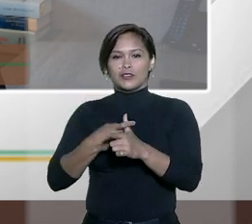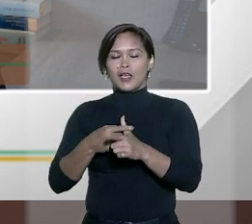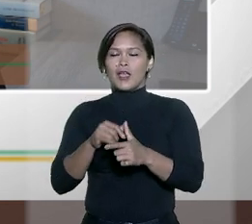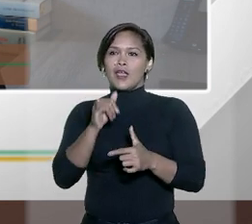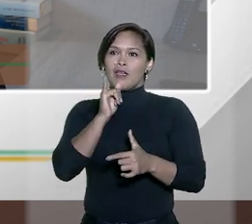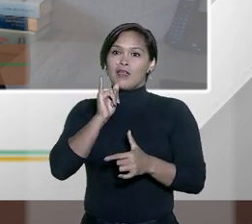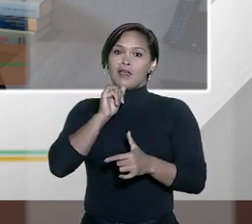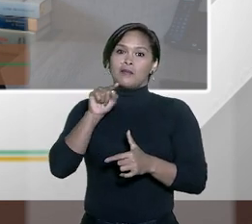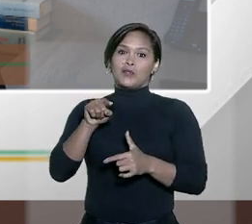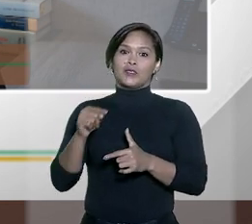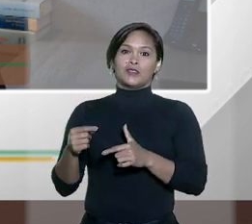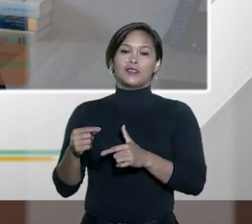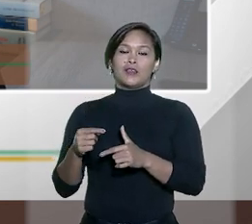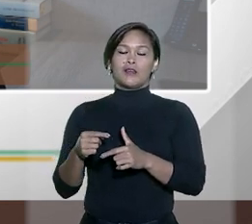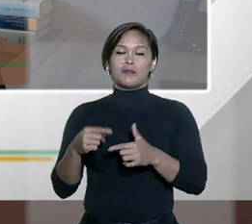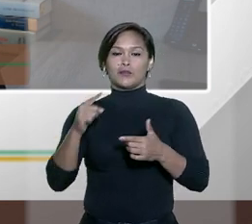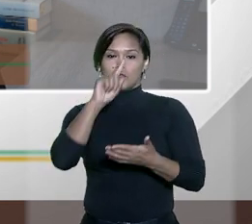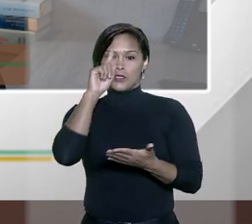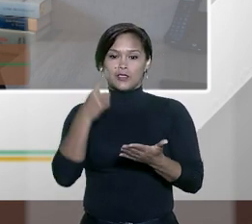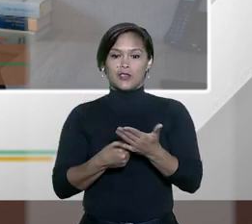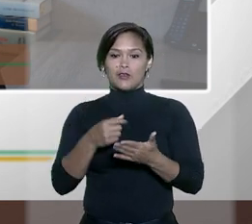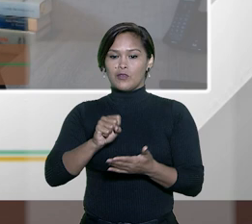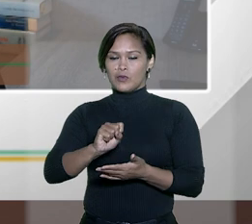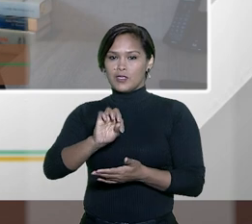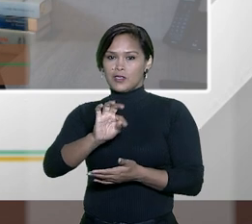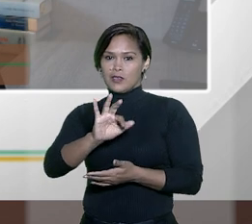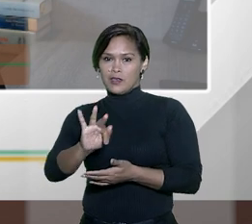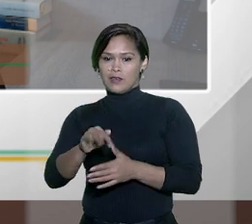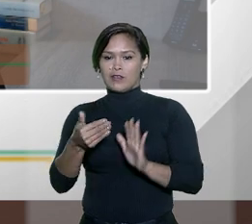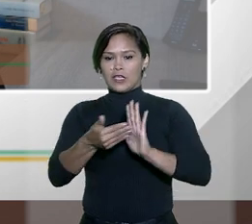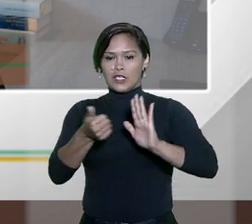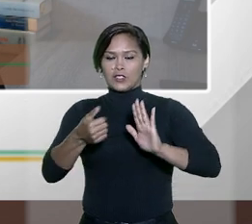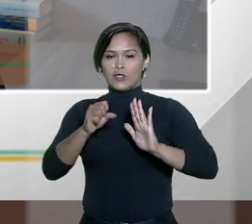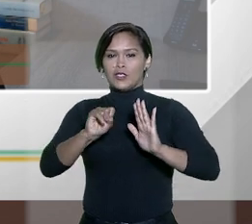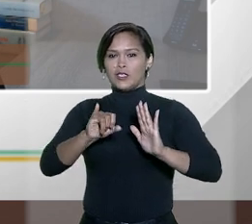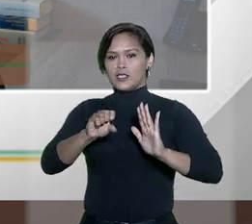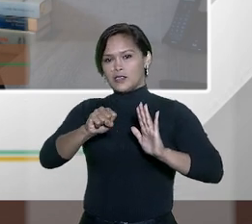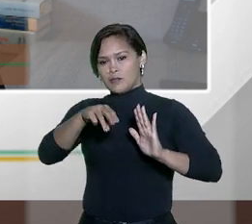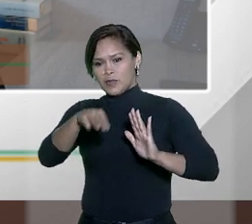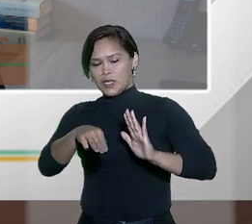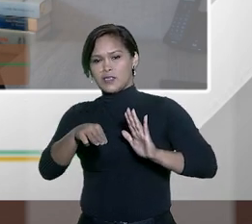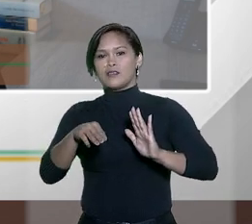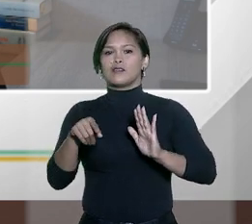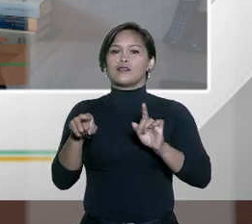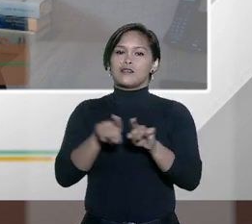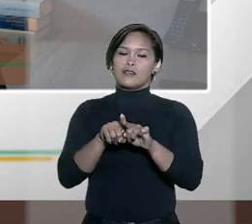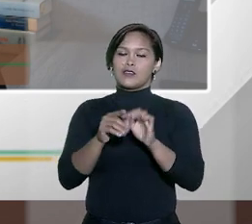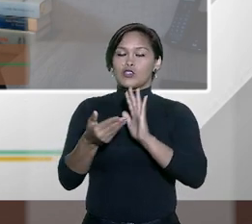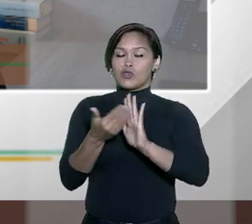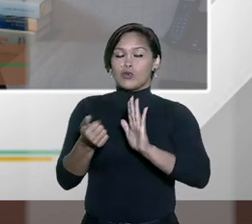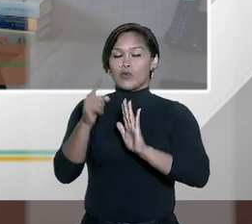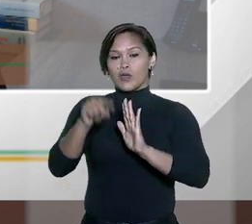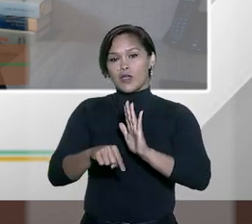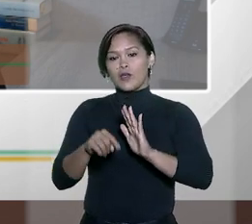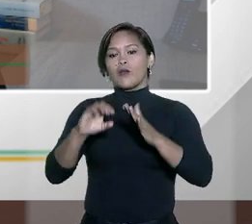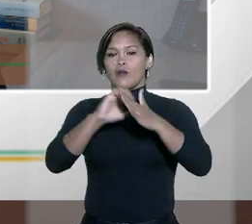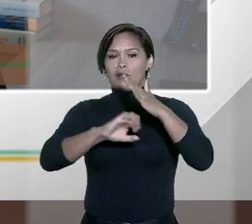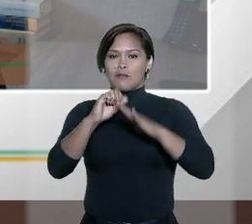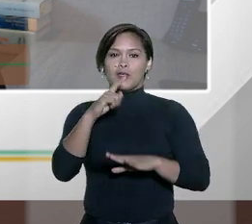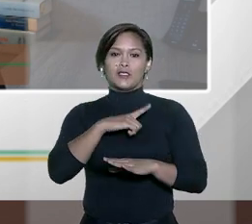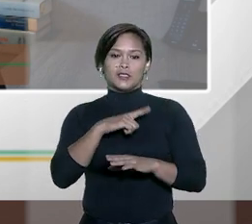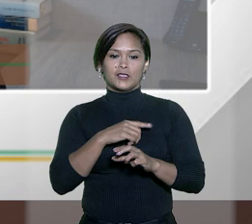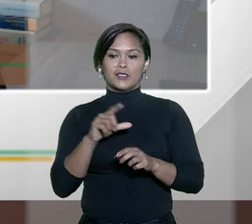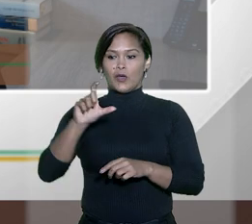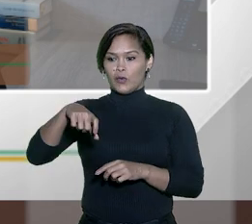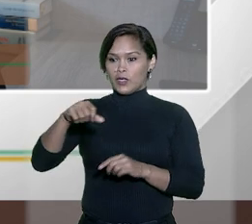caso da recente decisão do STF, que excluiu o ICMS da base de cálculo do PIS e da COFINS. Então, a empresa tem um